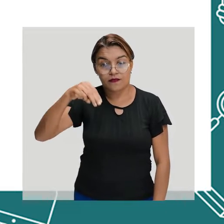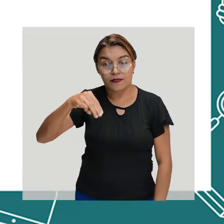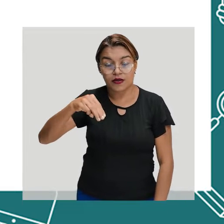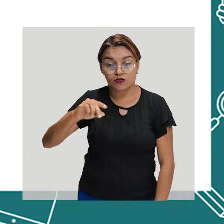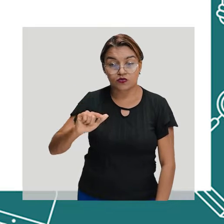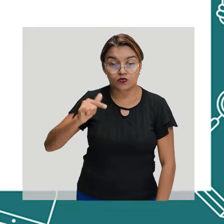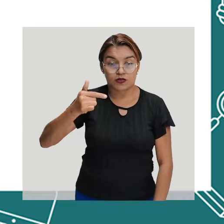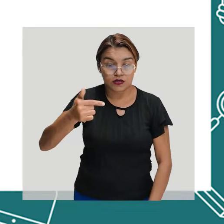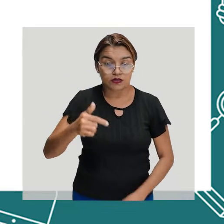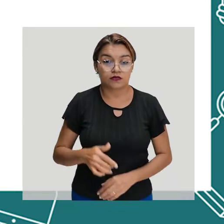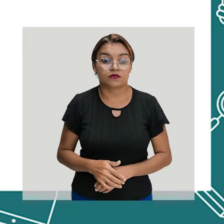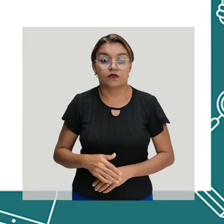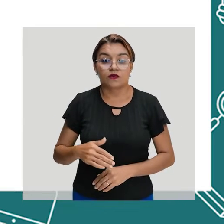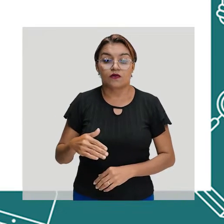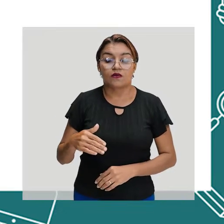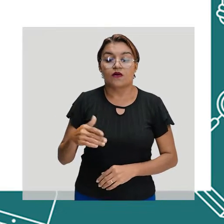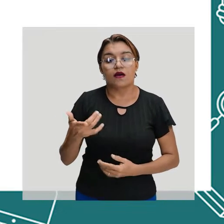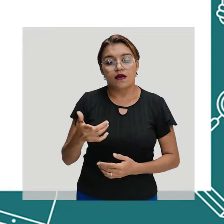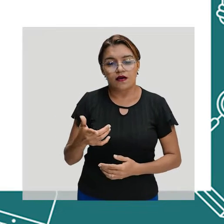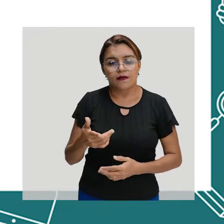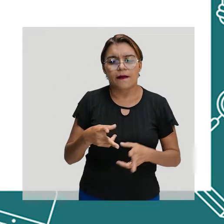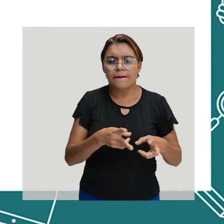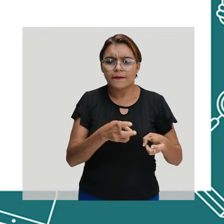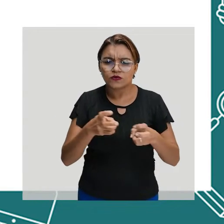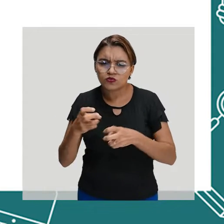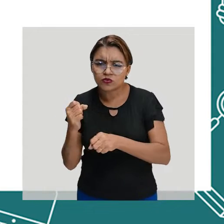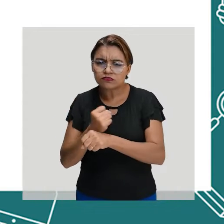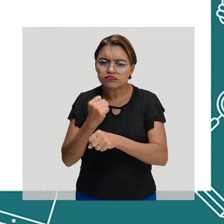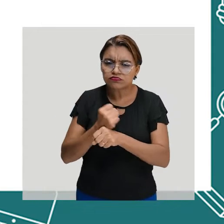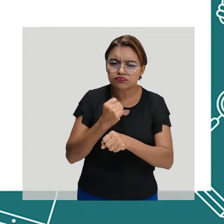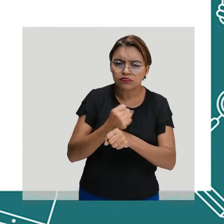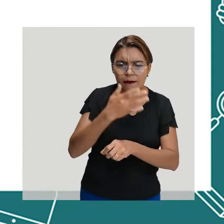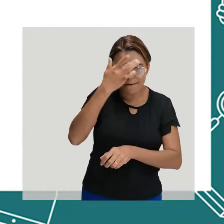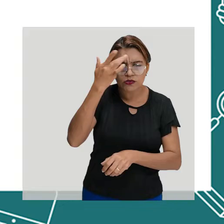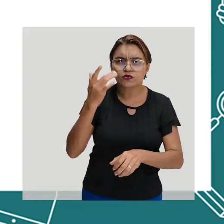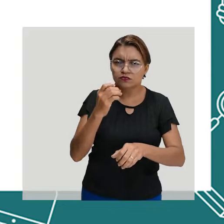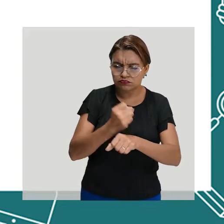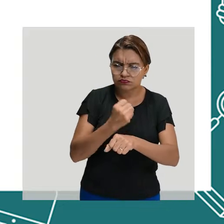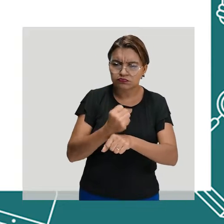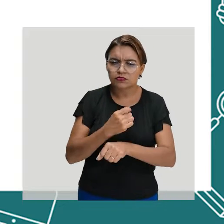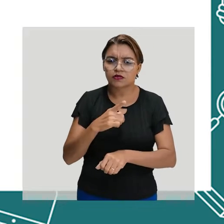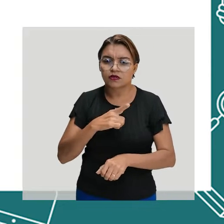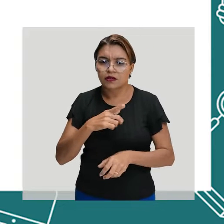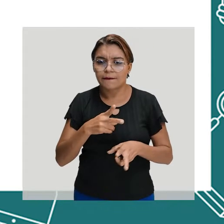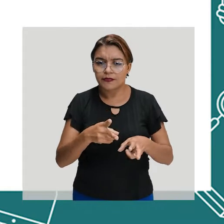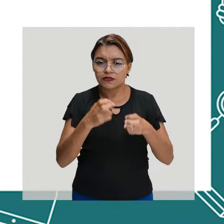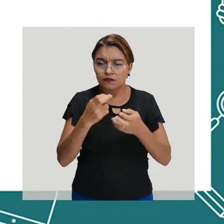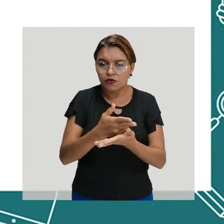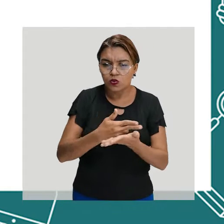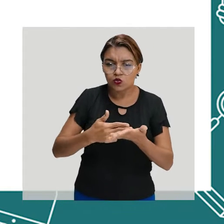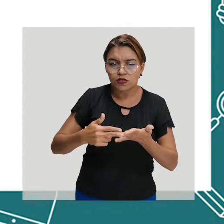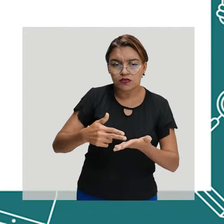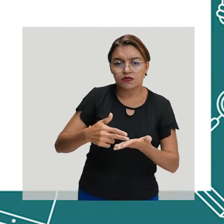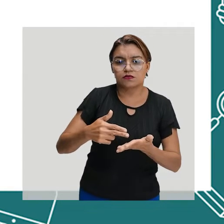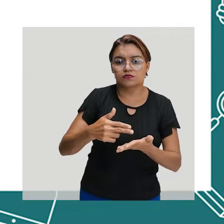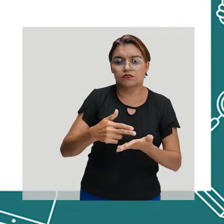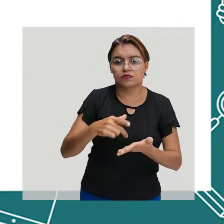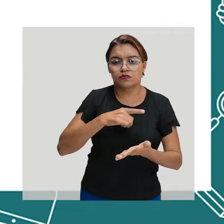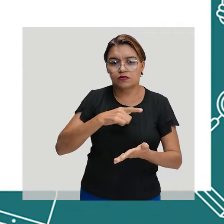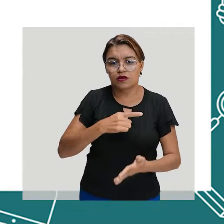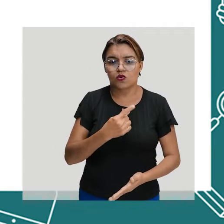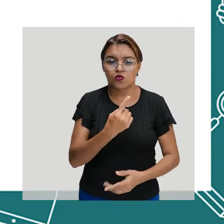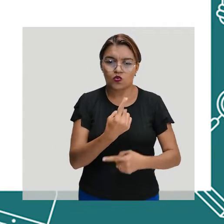O Executor da obra percebeu que a escala do desenho da planta baixa no projeto é de um para 25